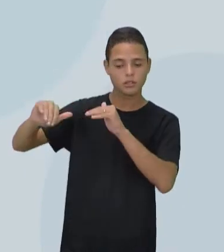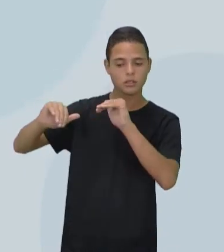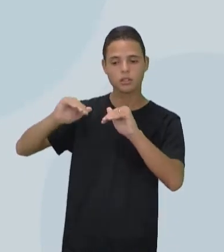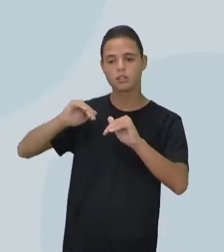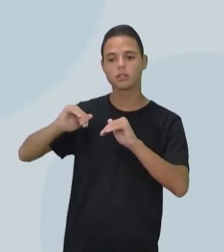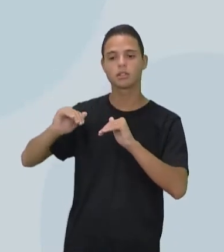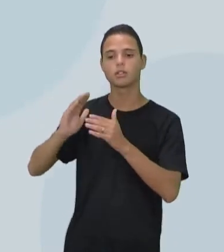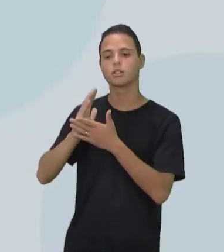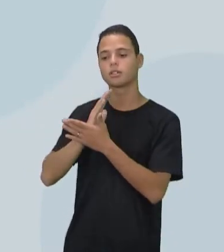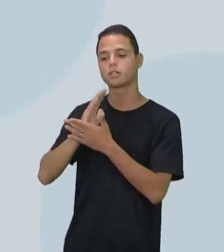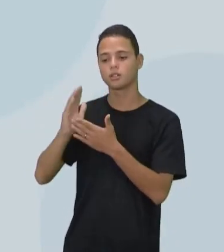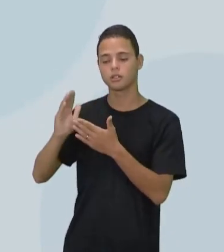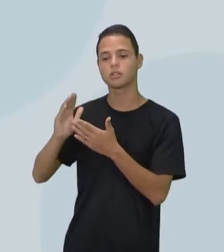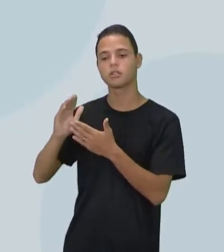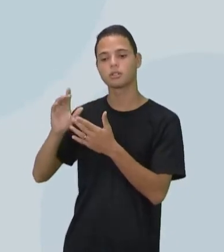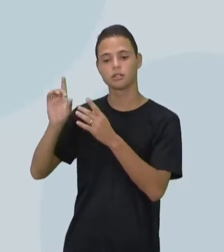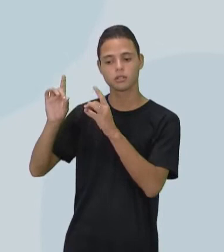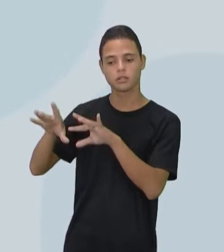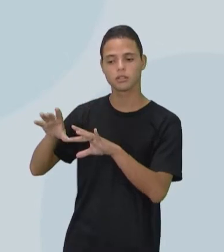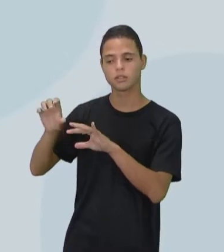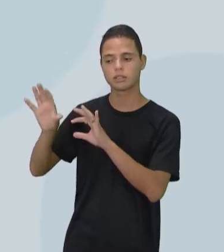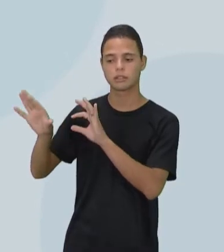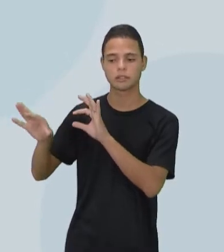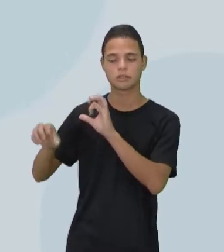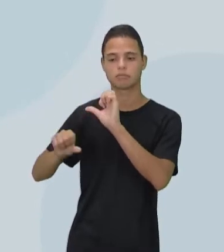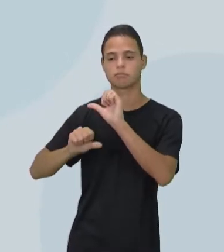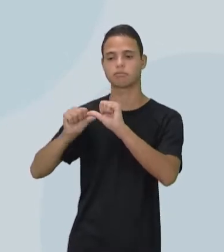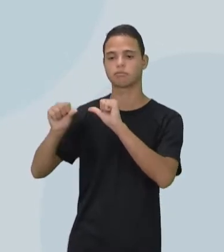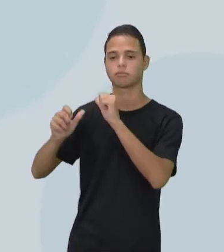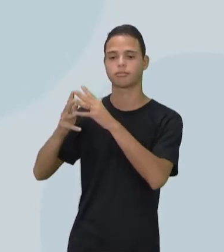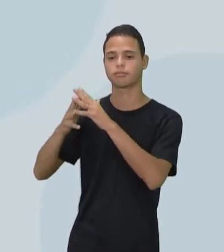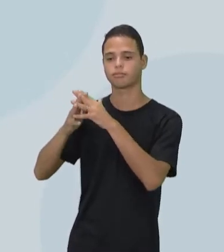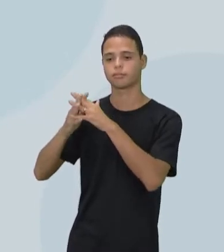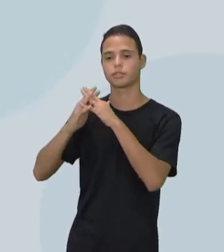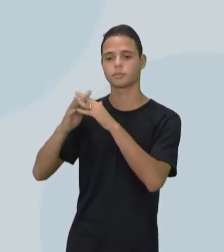tipos de lixo, eles vão reagir com outros, enfim. Química.